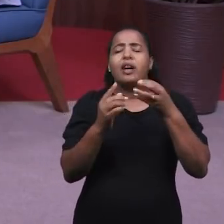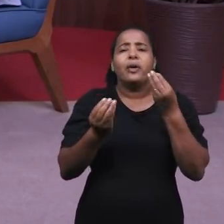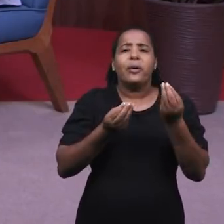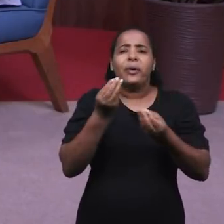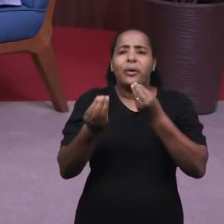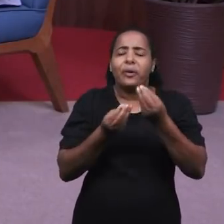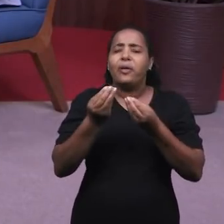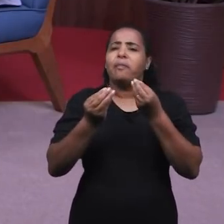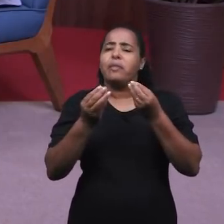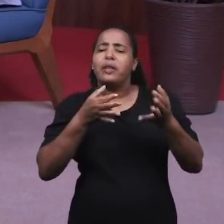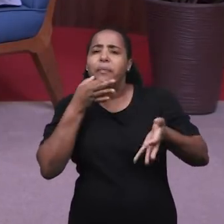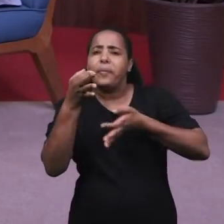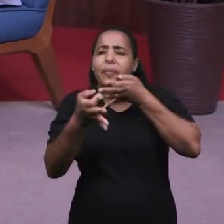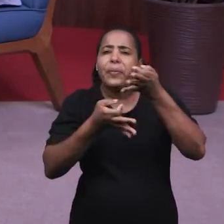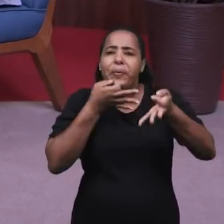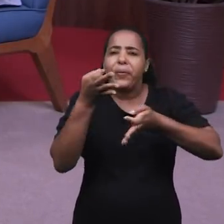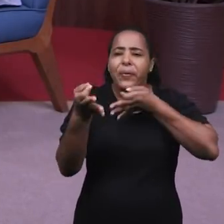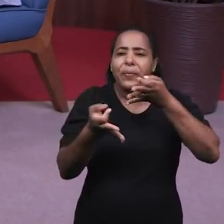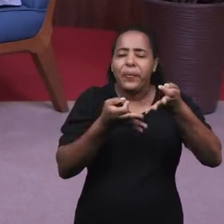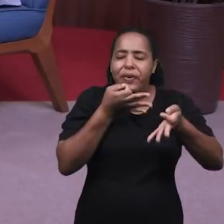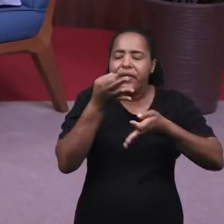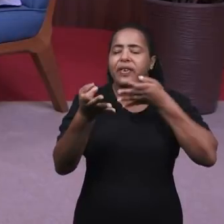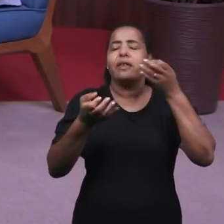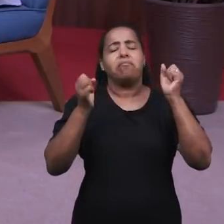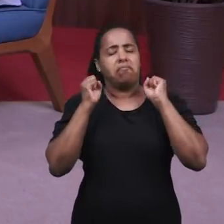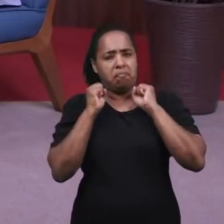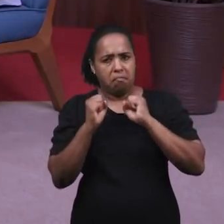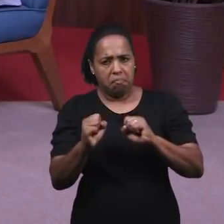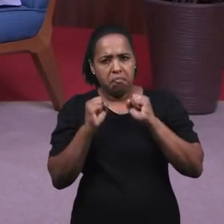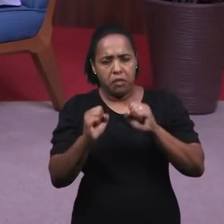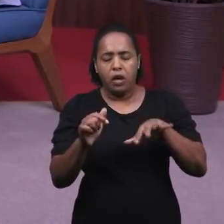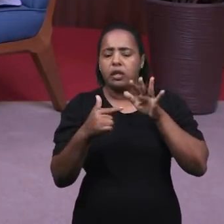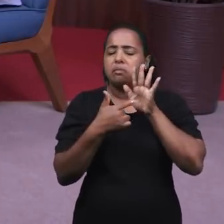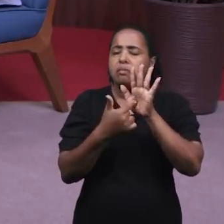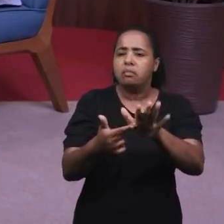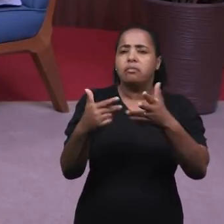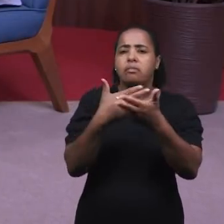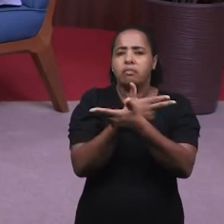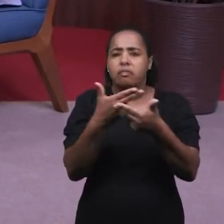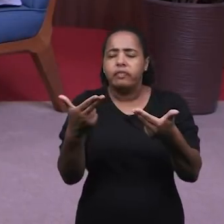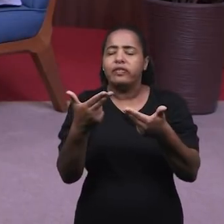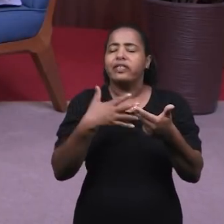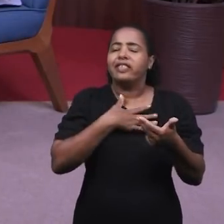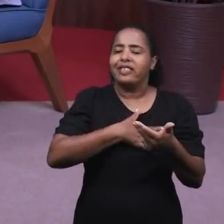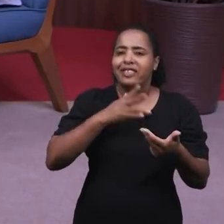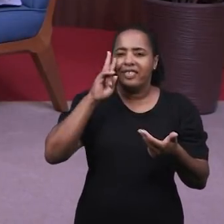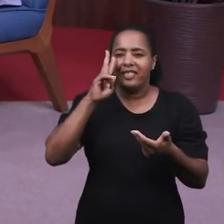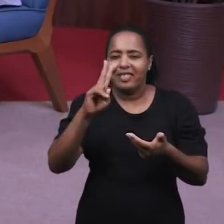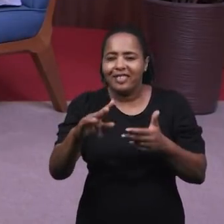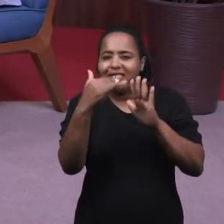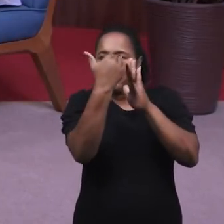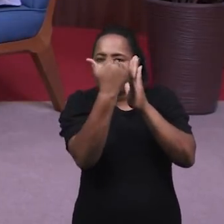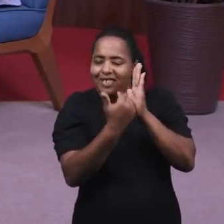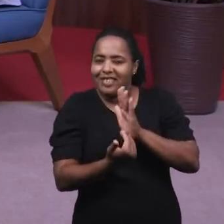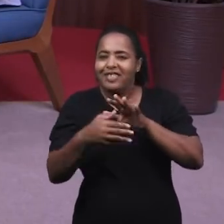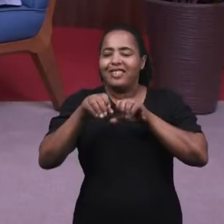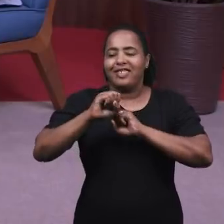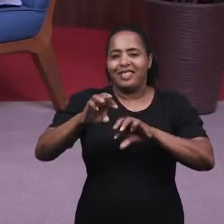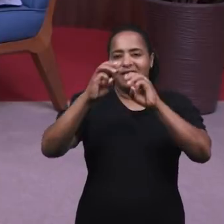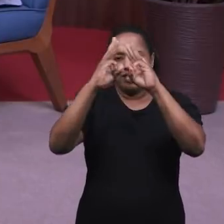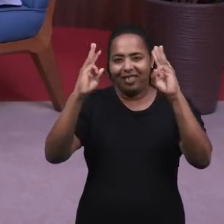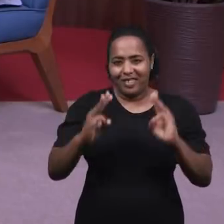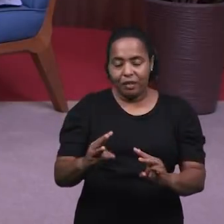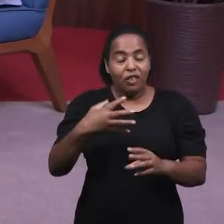Você pode ali dar sugestões, você pode falar sobre algo que você gostaria de ver no programa, no quadro Lições do Maranhão,